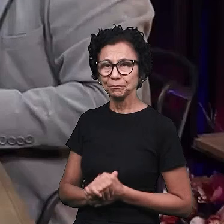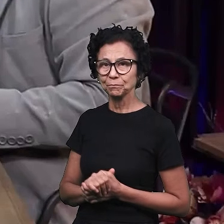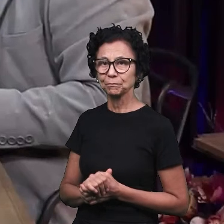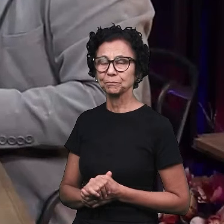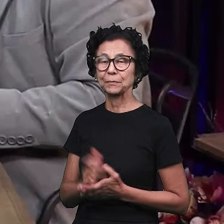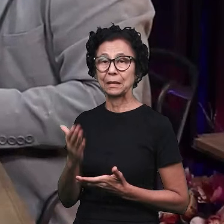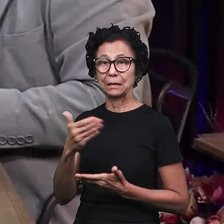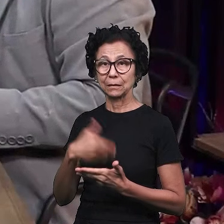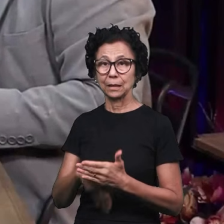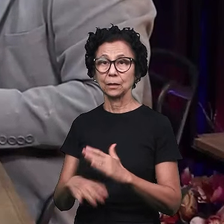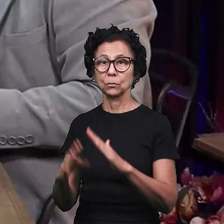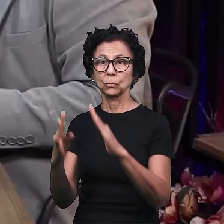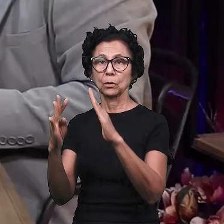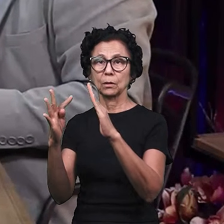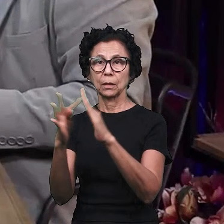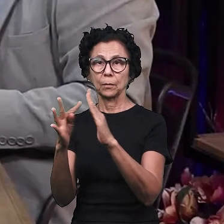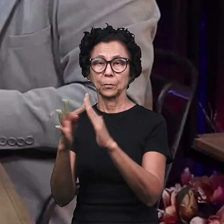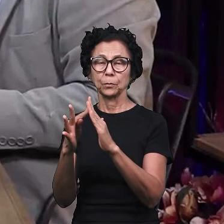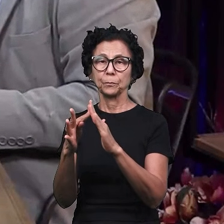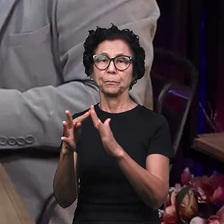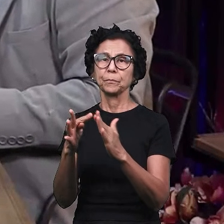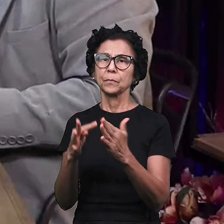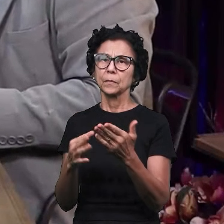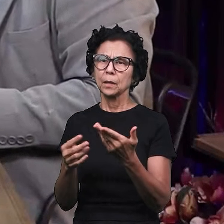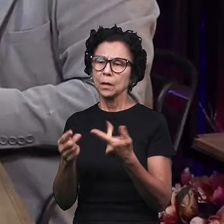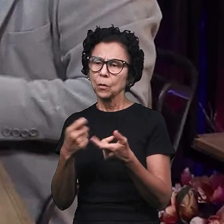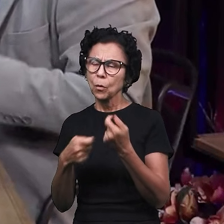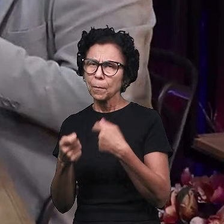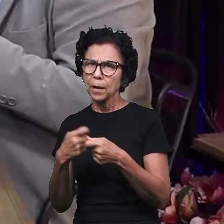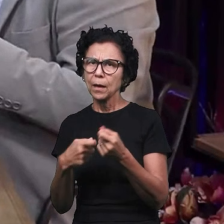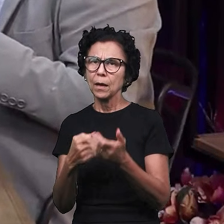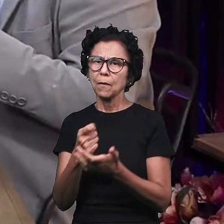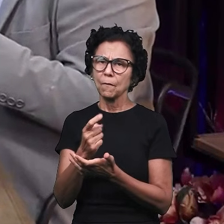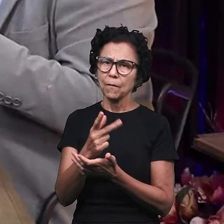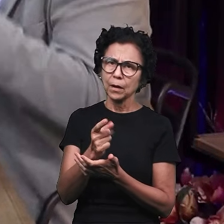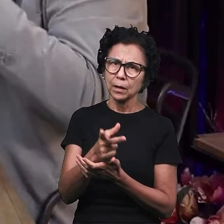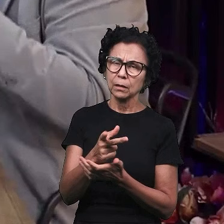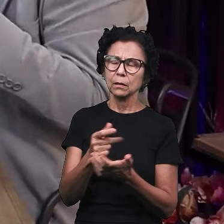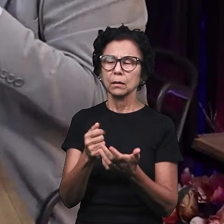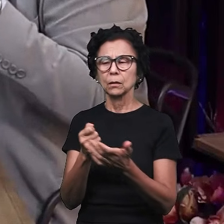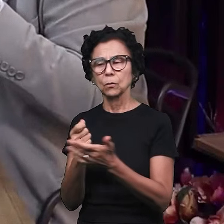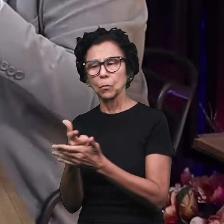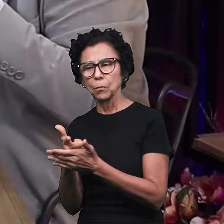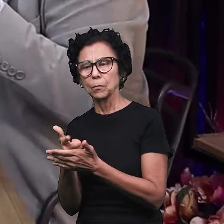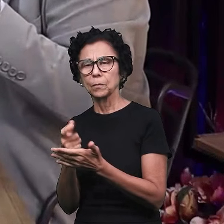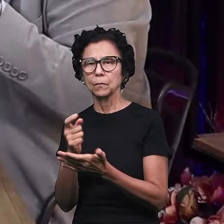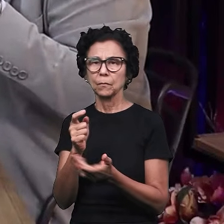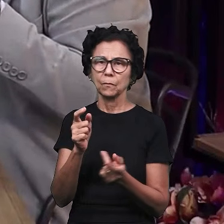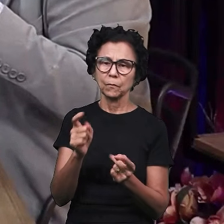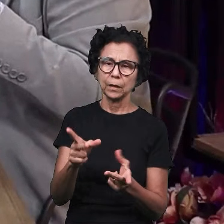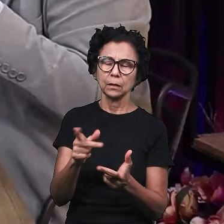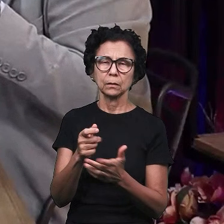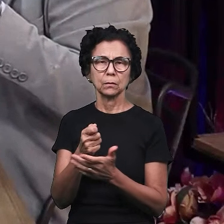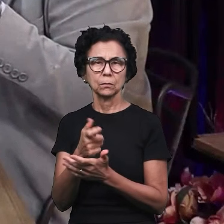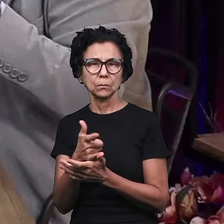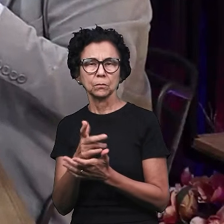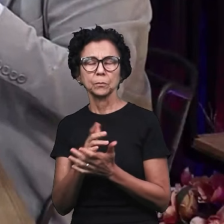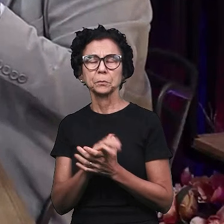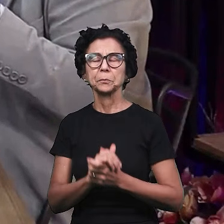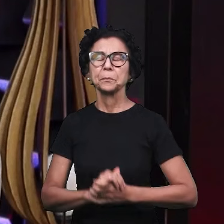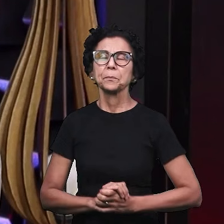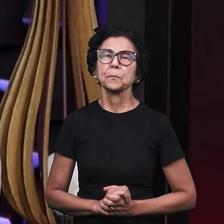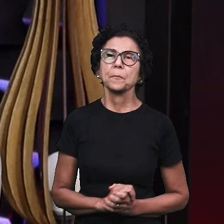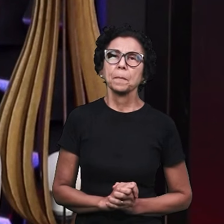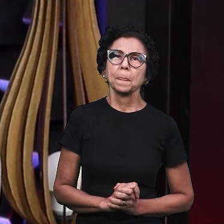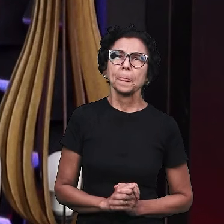ali? É o comércio no templo, né? É interessante que se as pessoas olharem e não